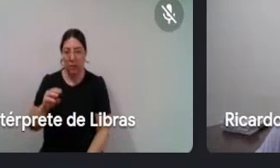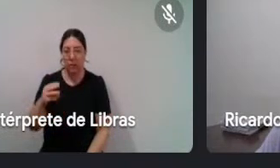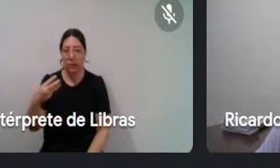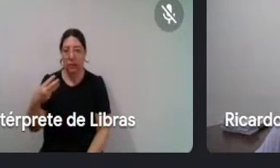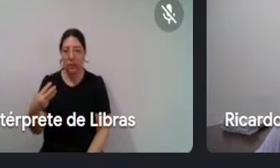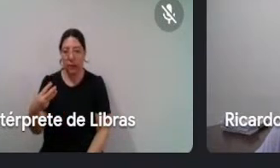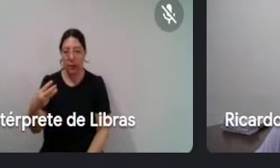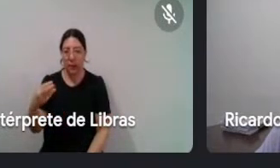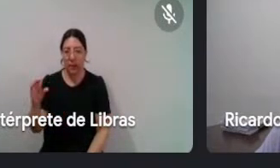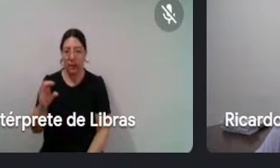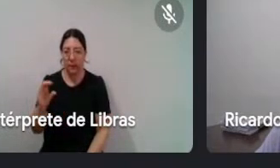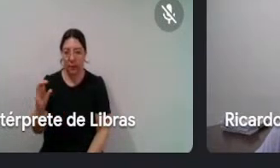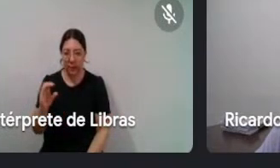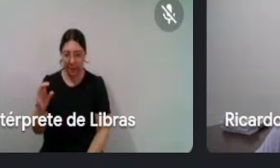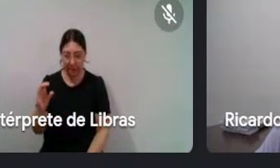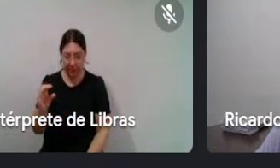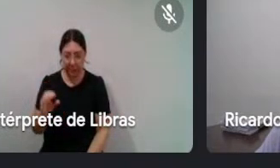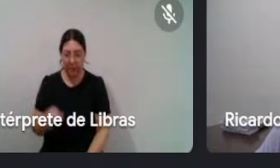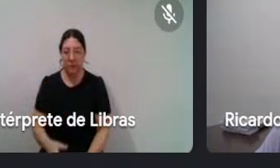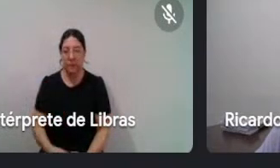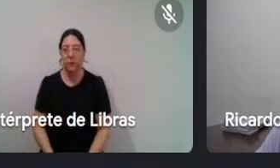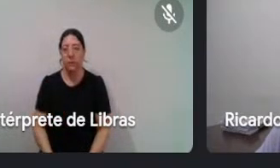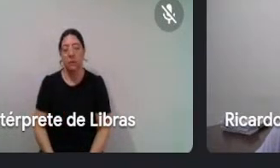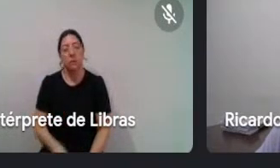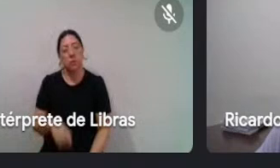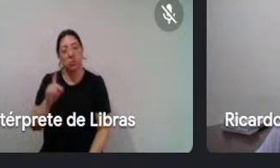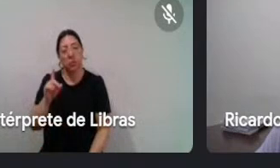R$ 10.804,03, o que representa o percentual de